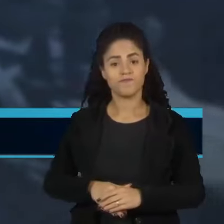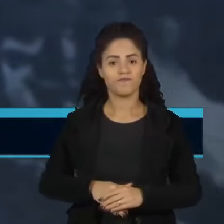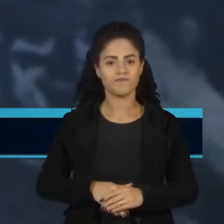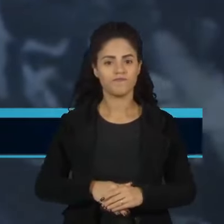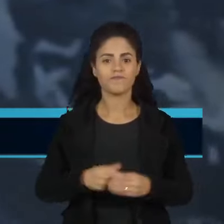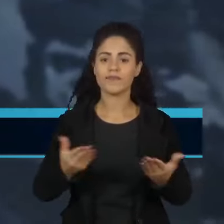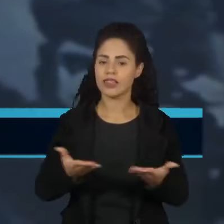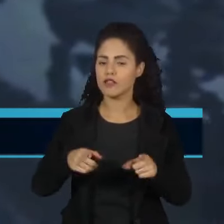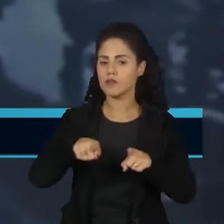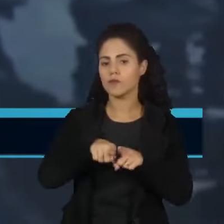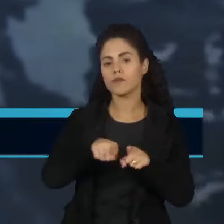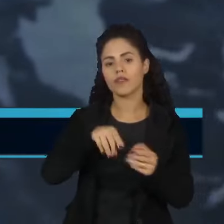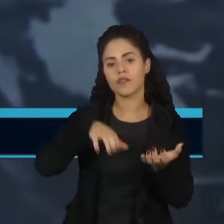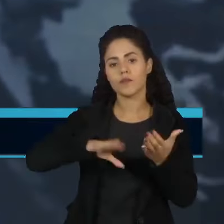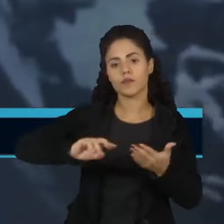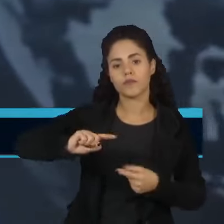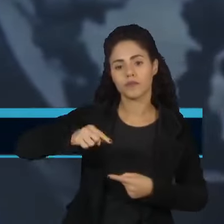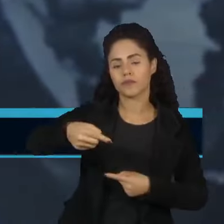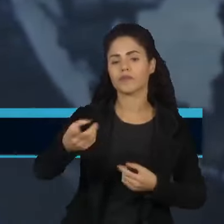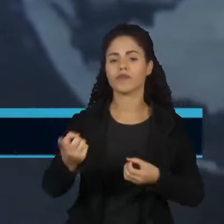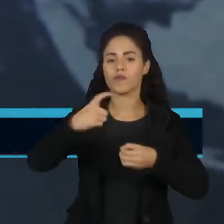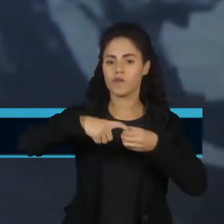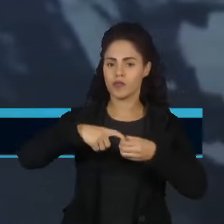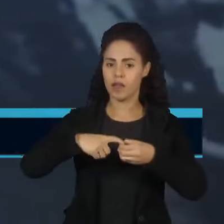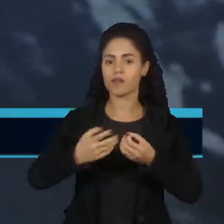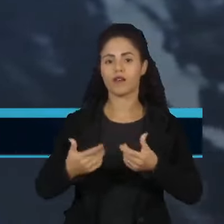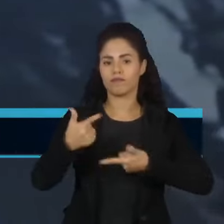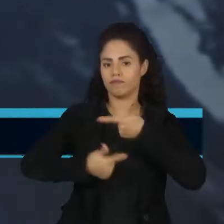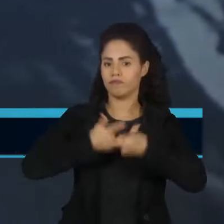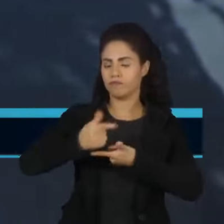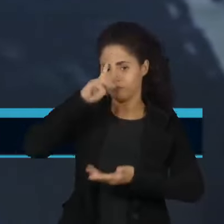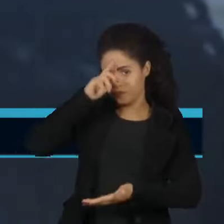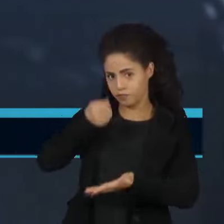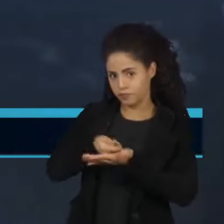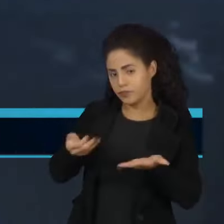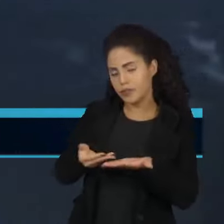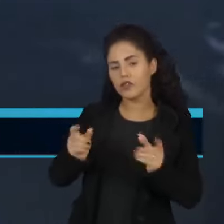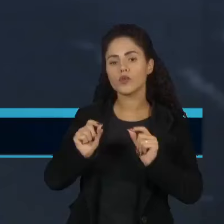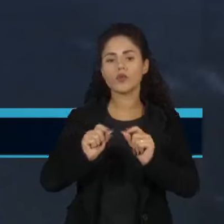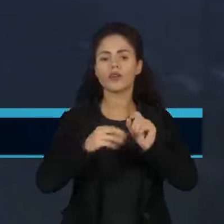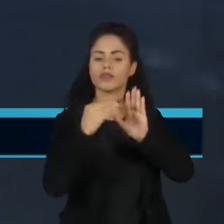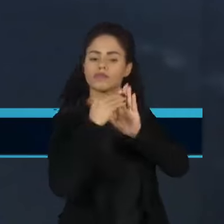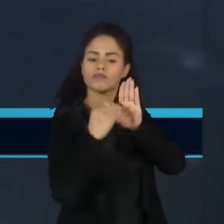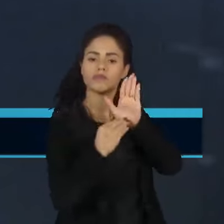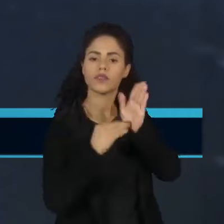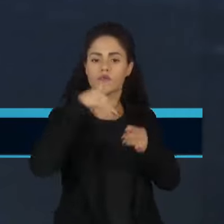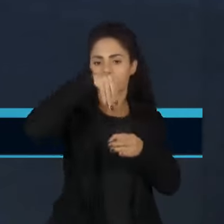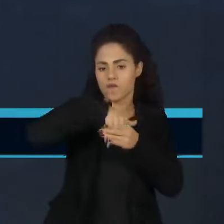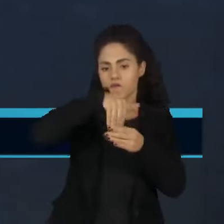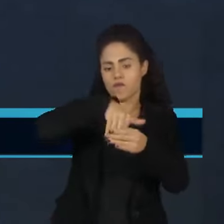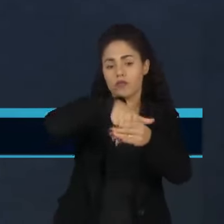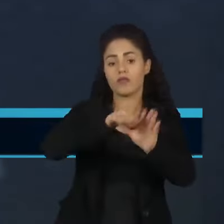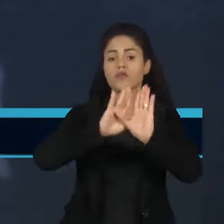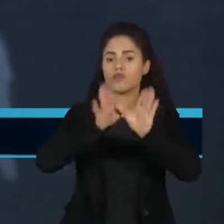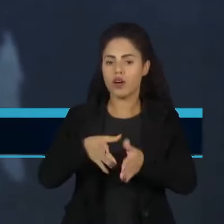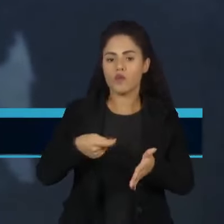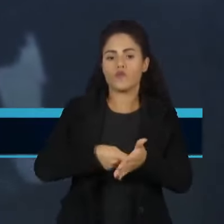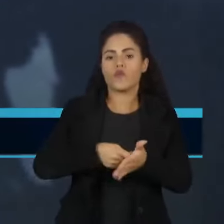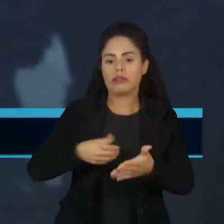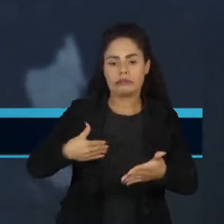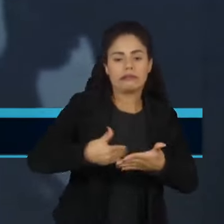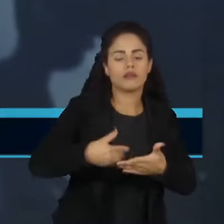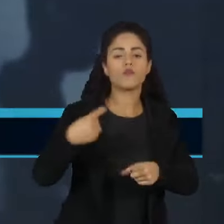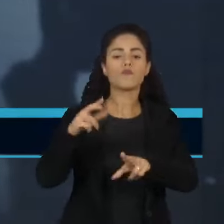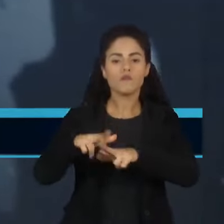E o Congresso Nacional adiou a volta do recesso parlamentar. A decisão coloca em risco um calendário de votações já pressionado pelas